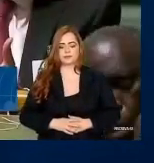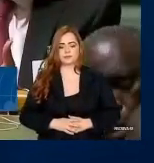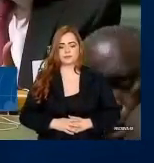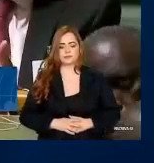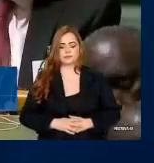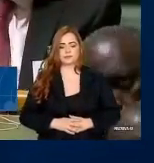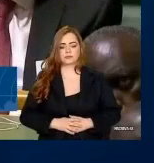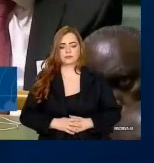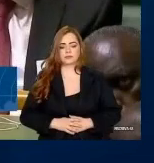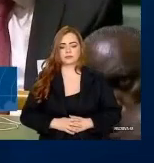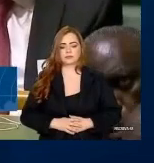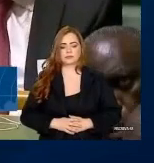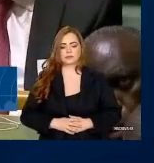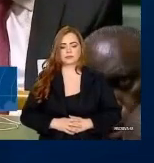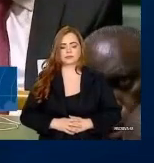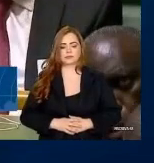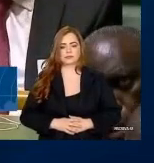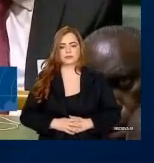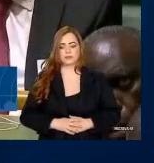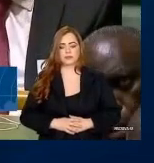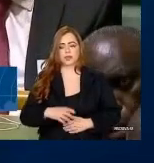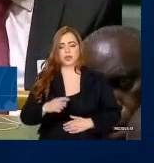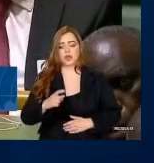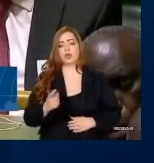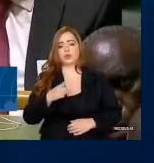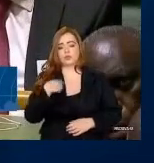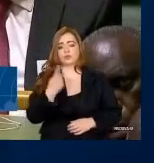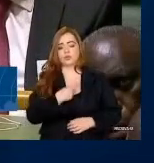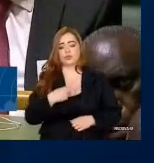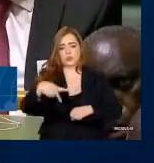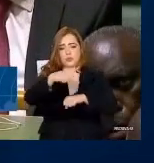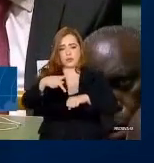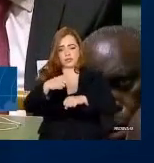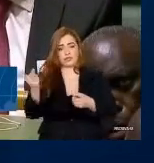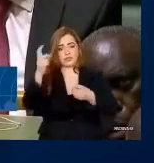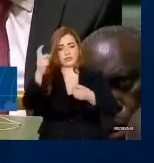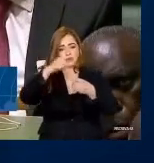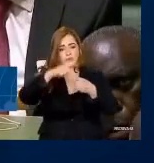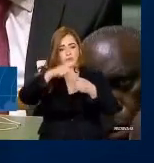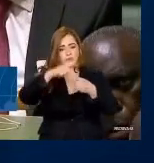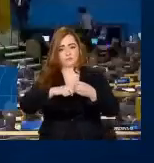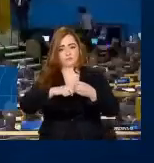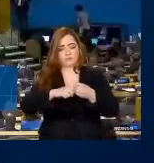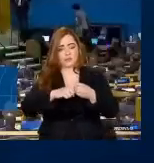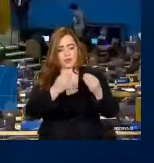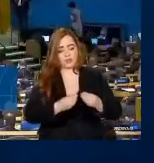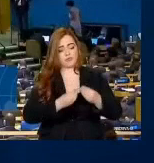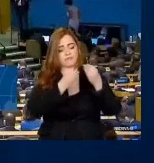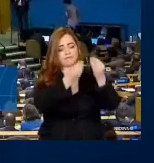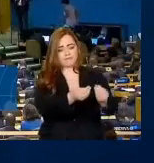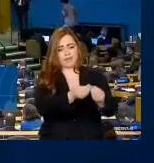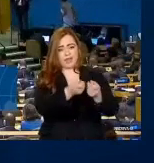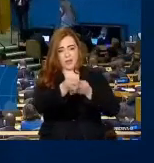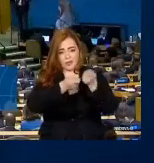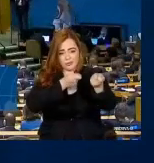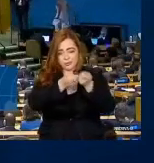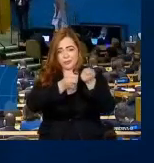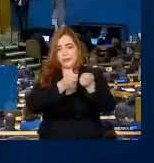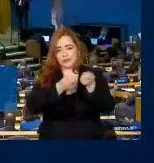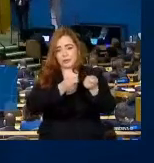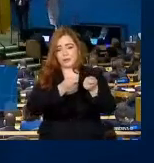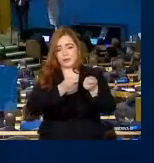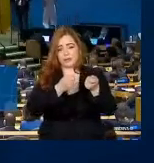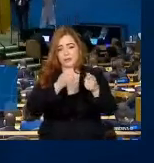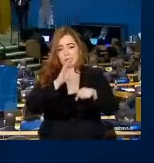ele não tem conteúdo, ele não tinha proposta na sua campanha, ele vai falar, ele sempre repete as mesmas coisas, ele quer lacrar, lacrar o